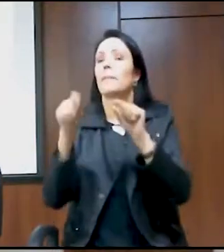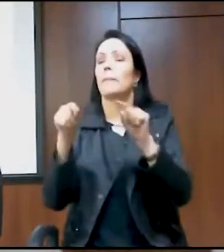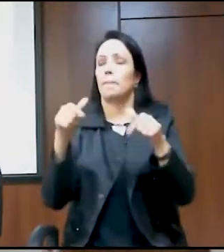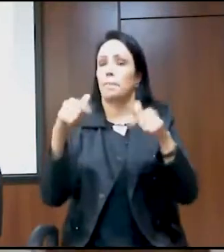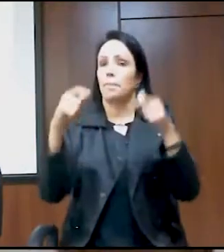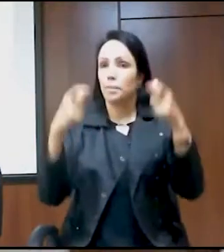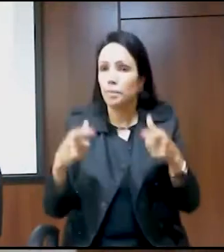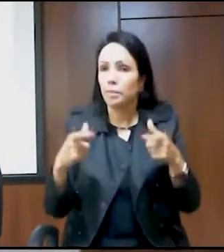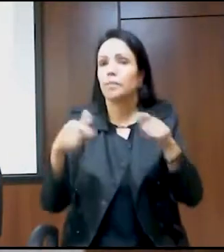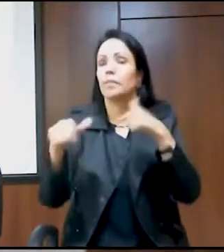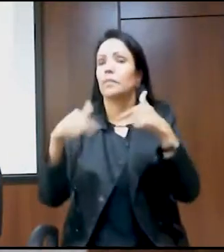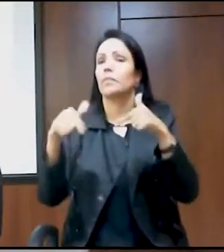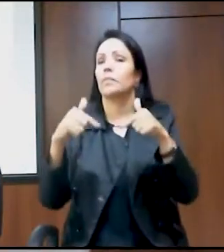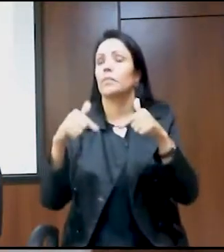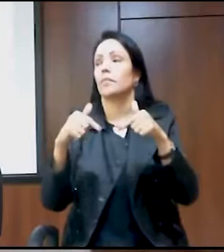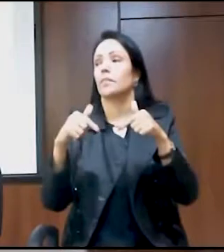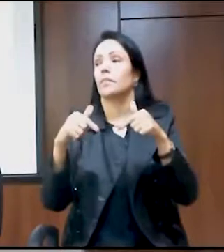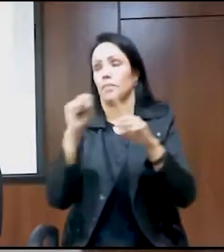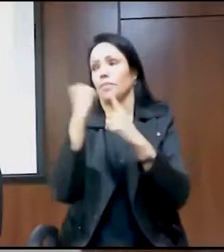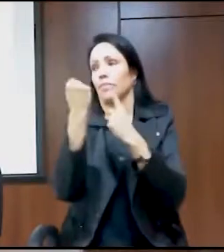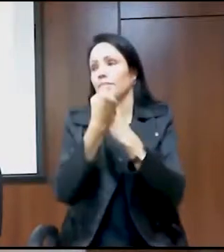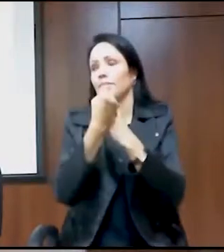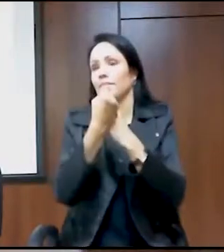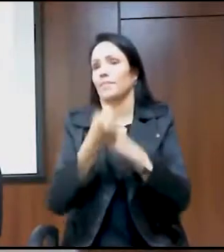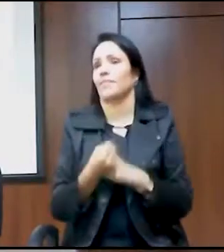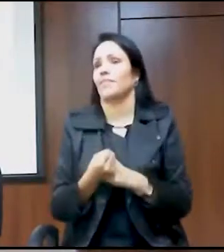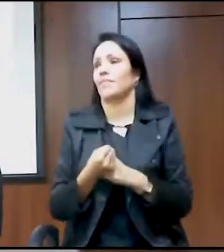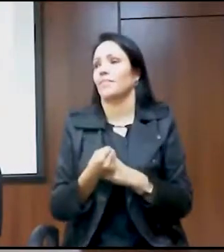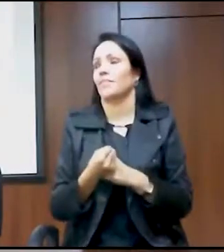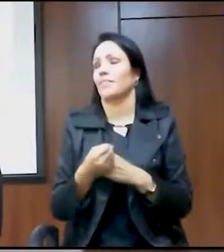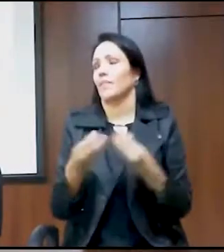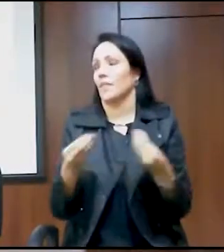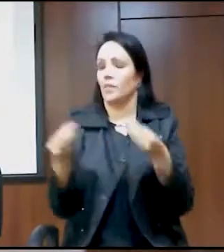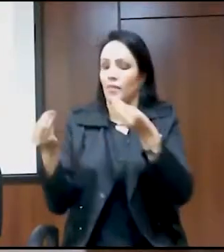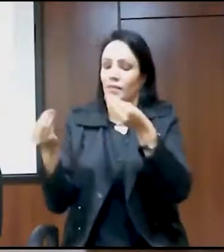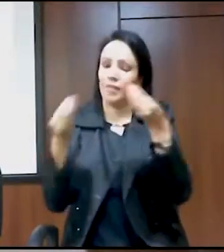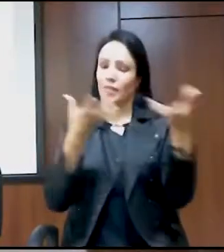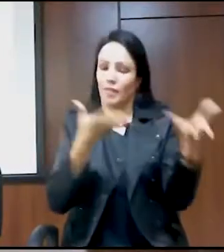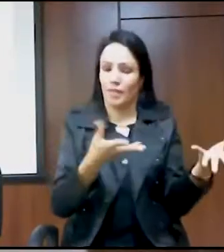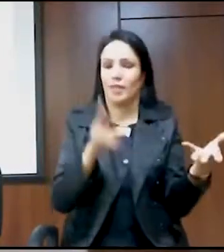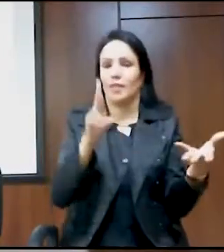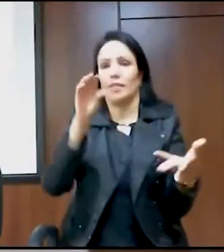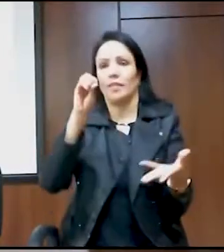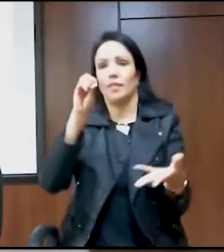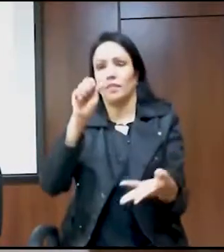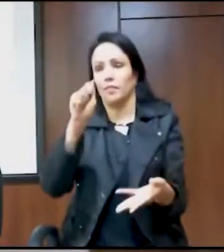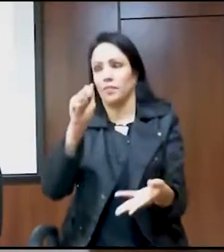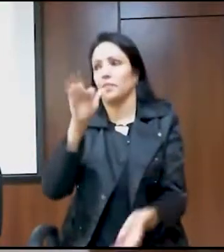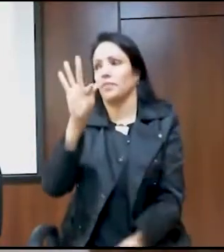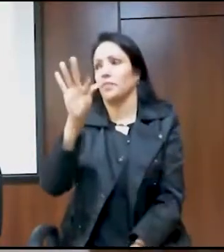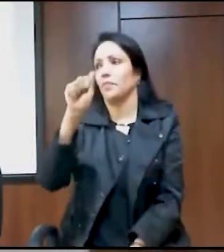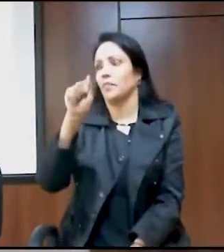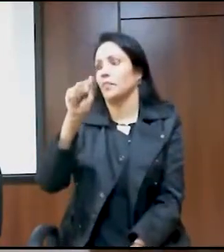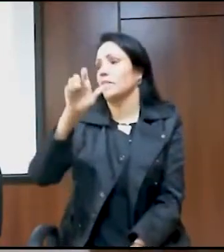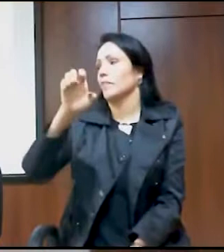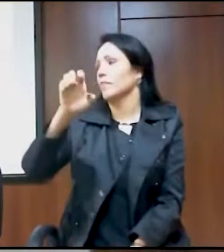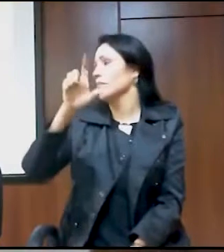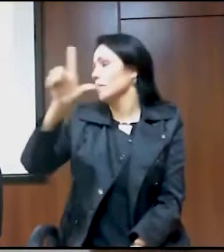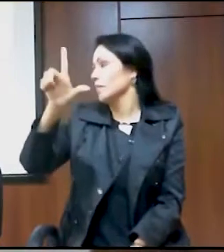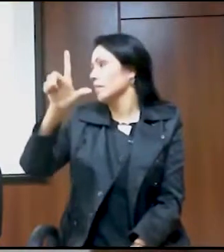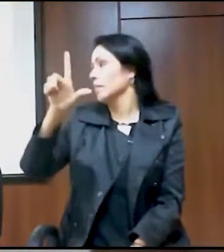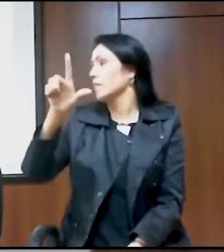na política habitacional. Então eu deixo com você, Rafael, para a Defensoria, e depois esse material pode ser acessado